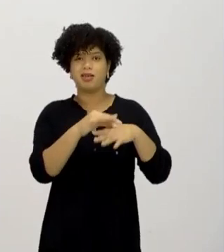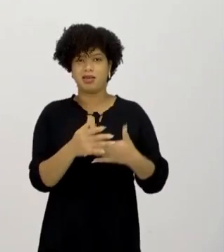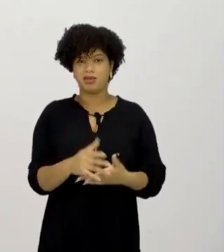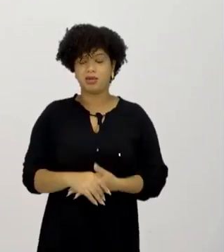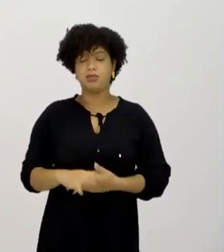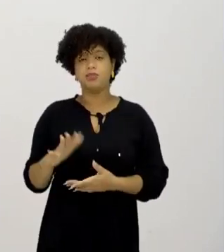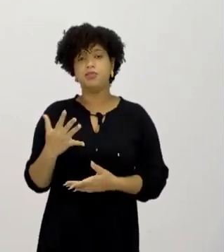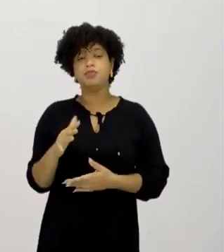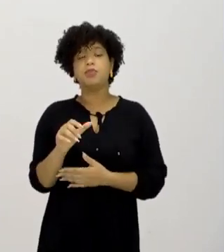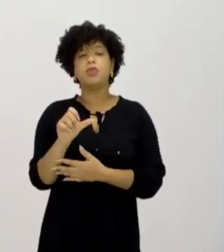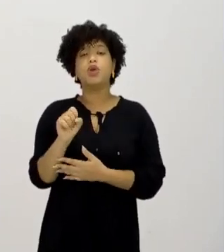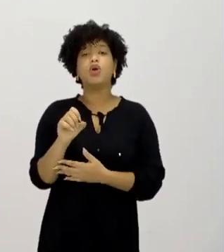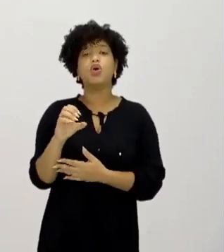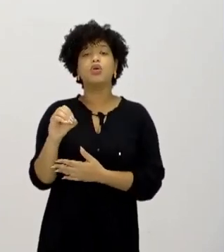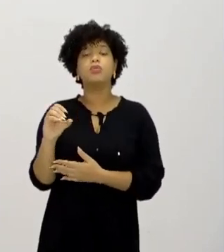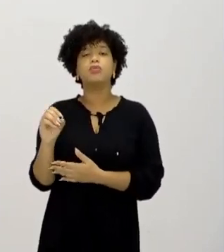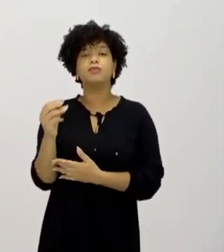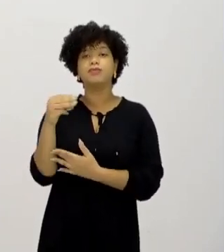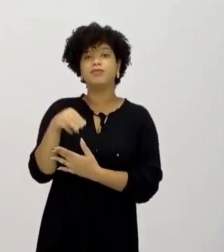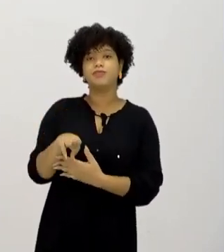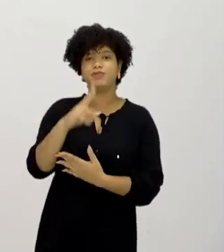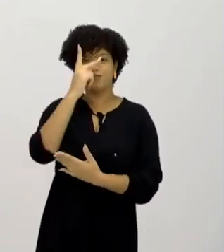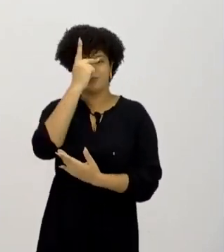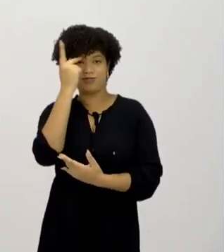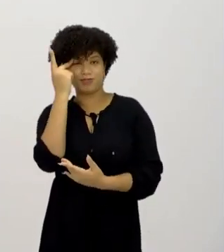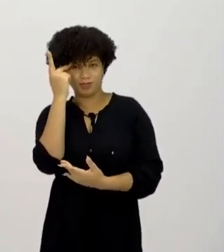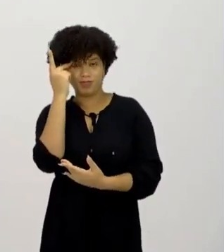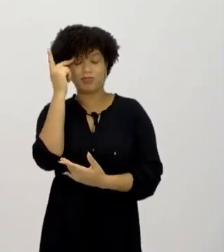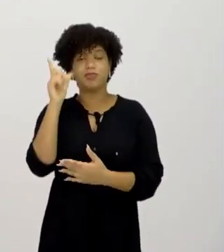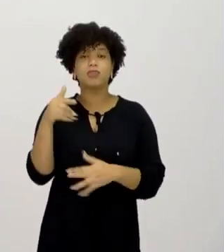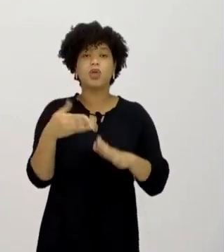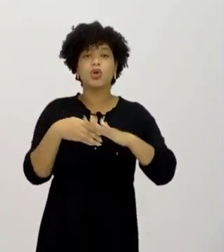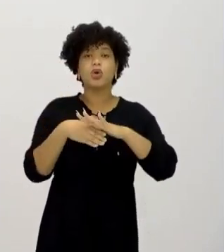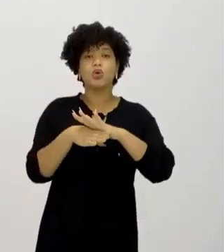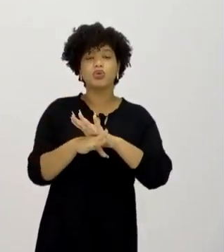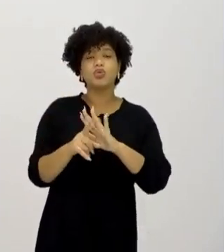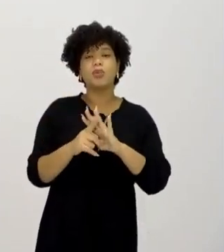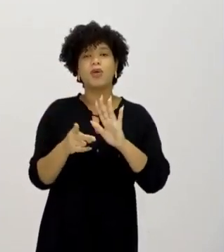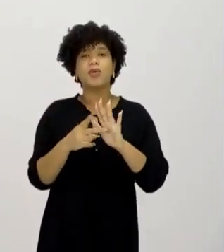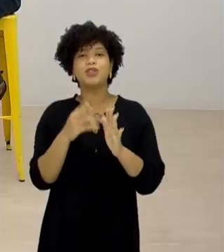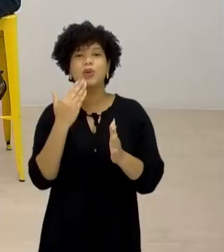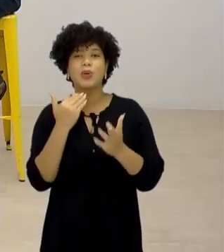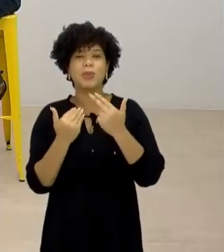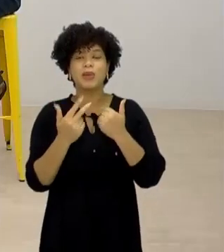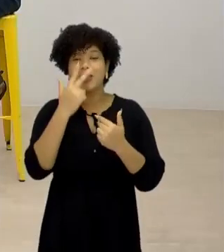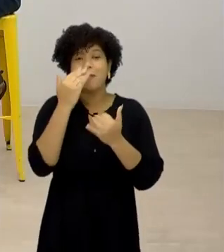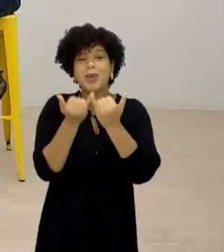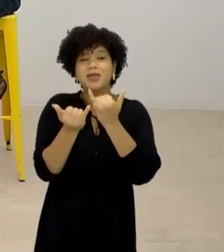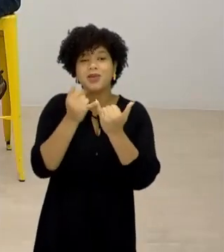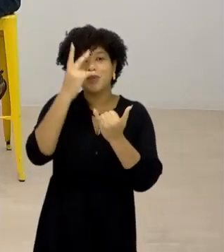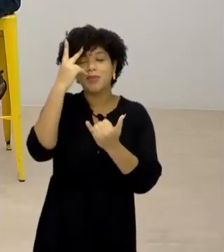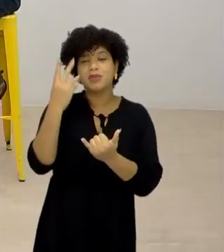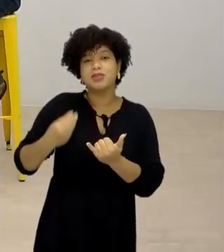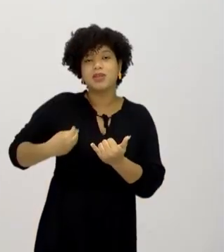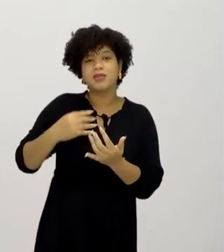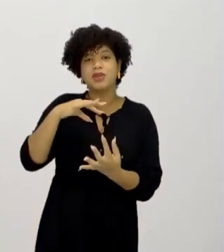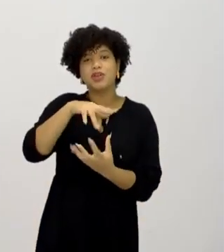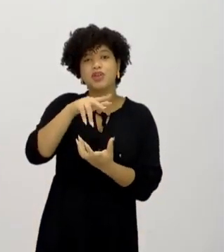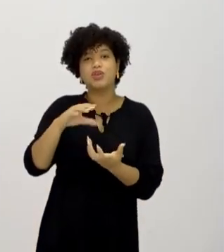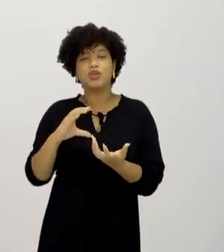a 800 milhões de pessoas com hábitos ocidentais. Olha que interessante. Né? E é claro, tudo